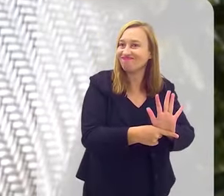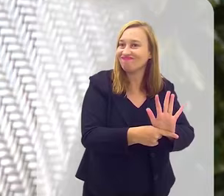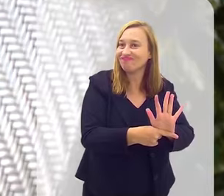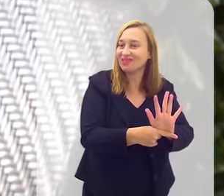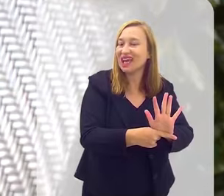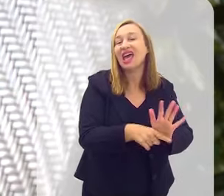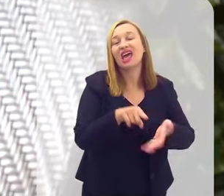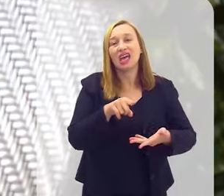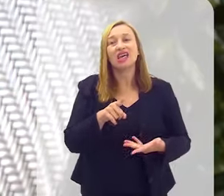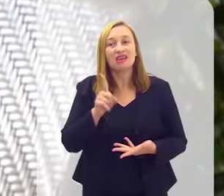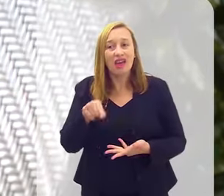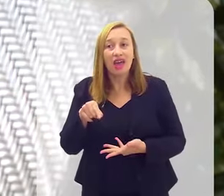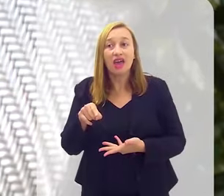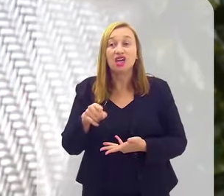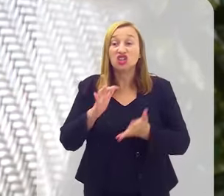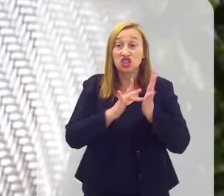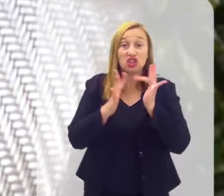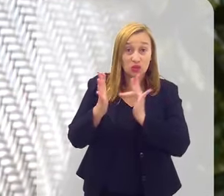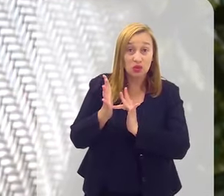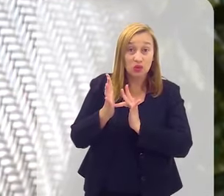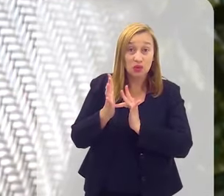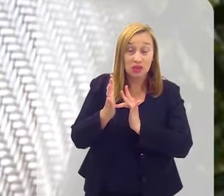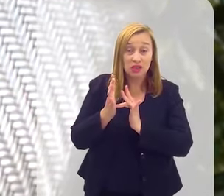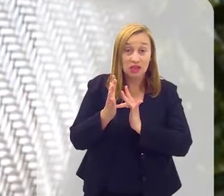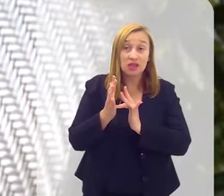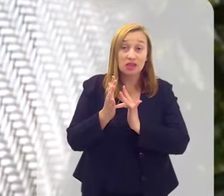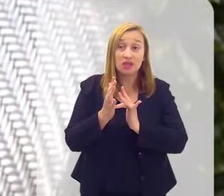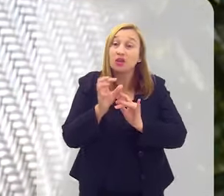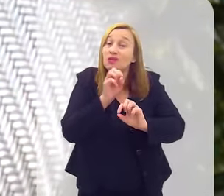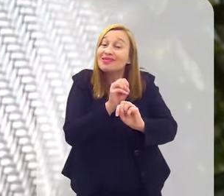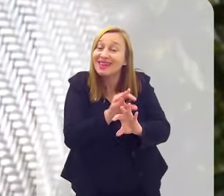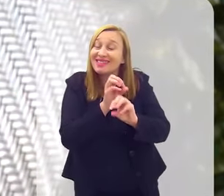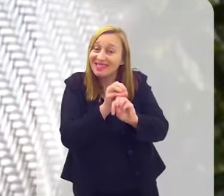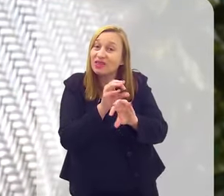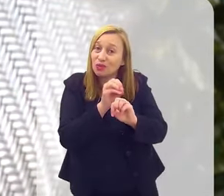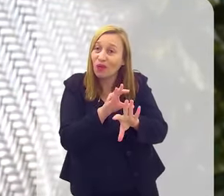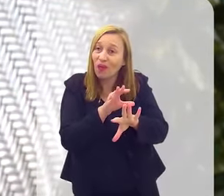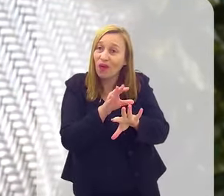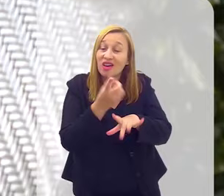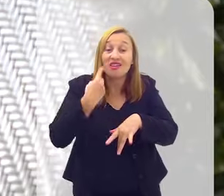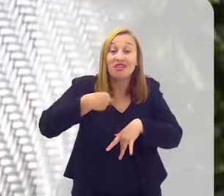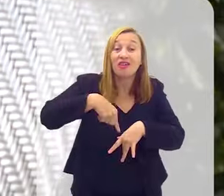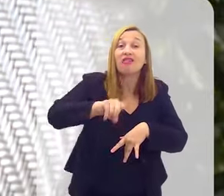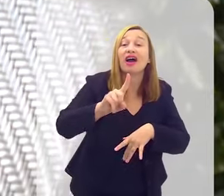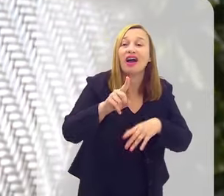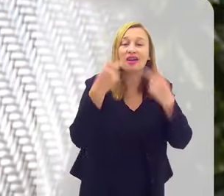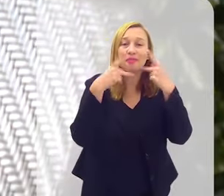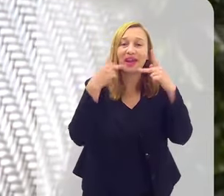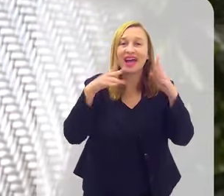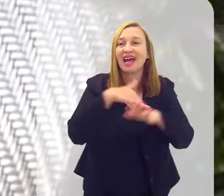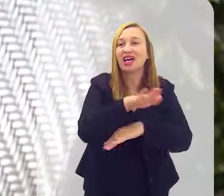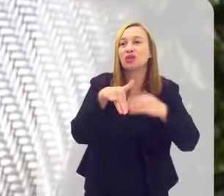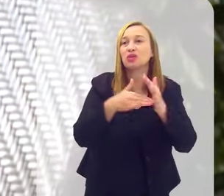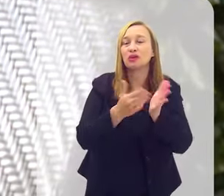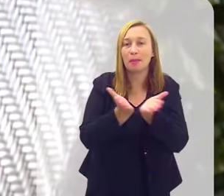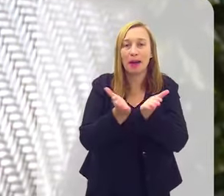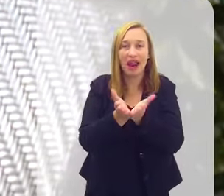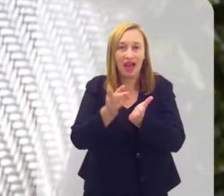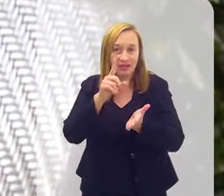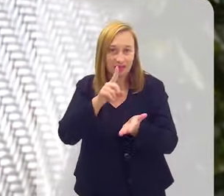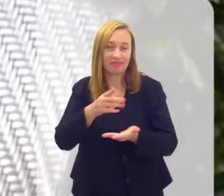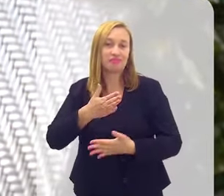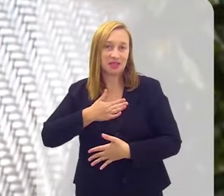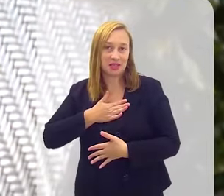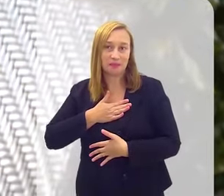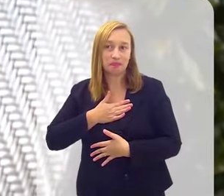Deus e fazer o ide é isso Jesus nos mandou fazer exatamente isso ide e pregai a todos o meu